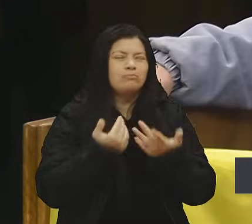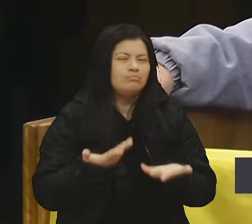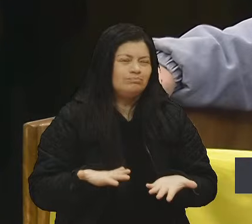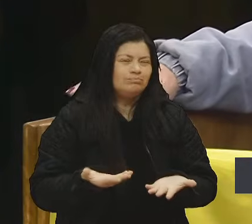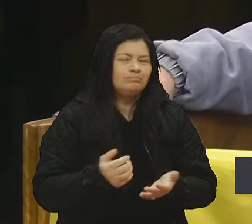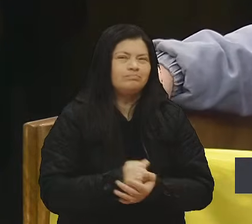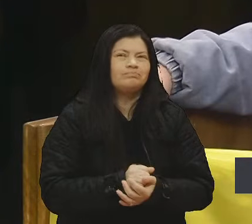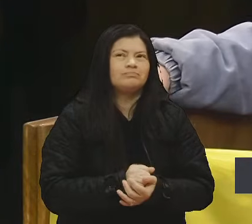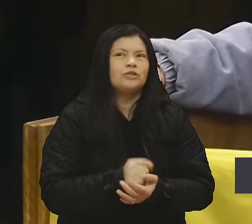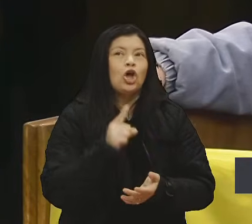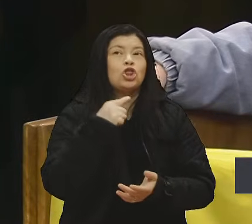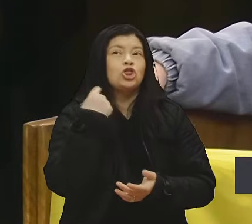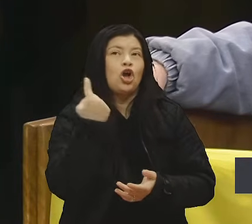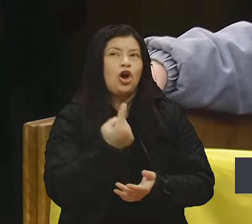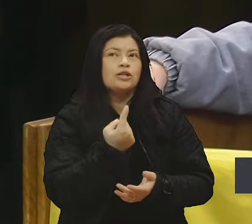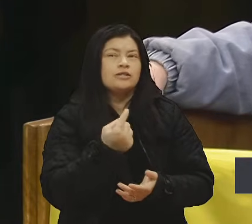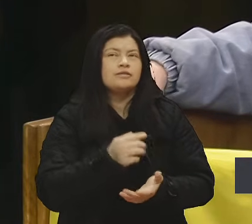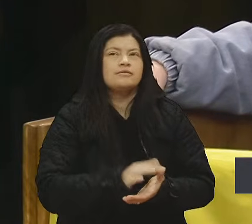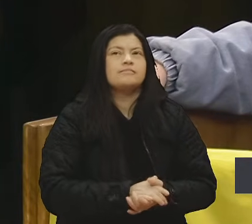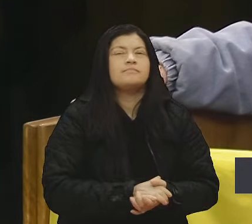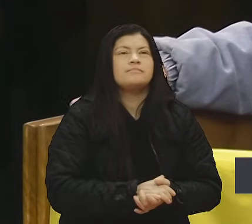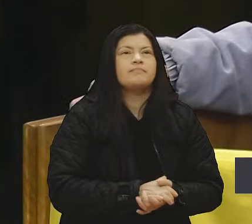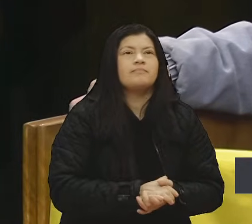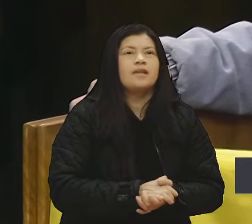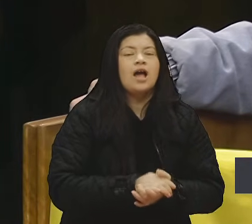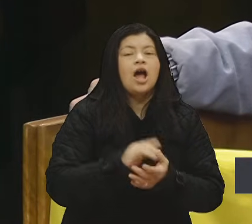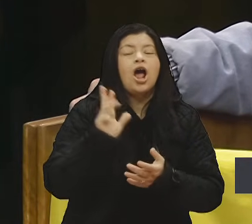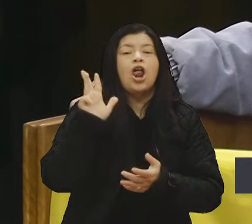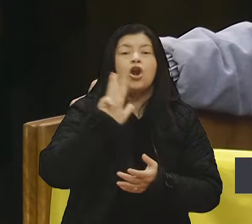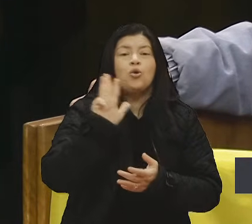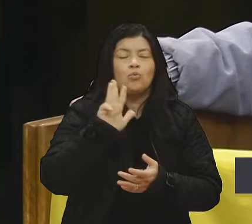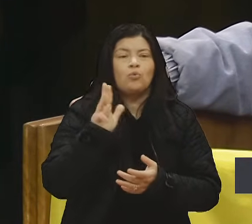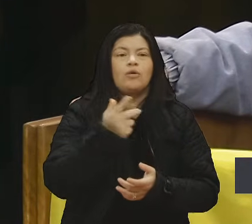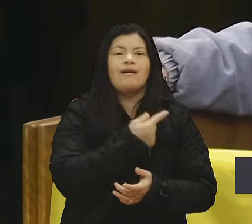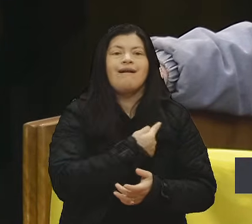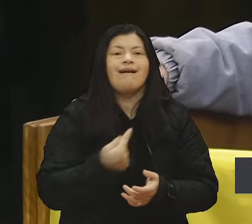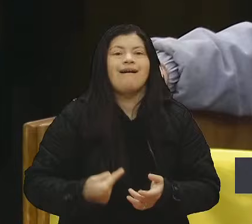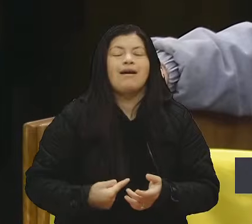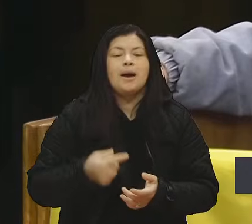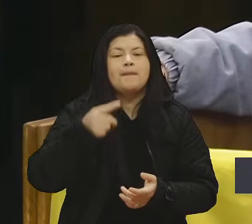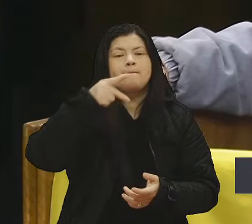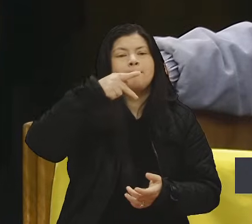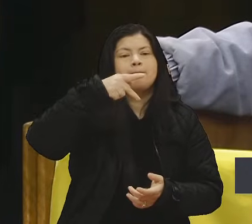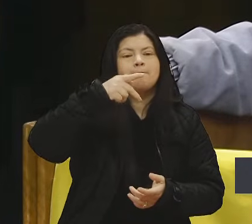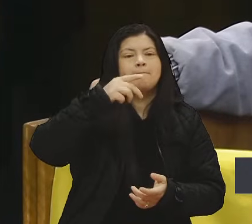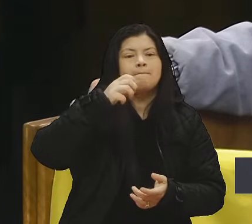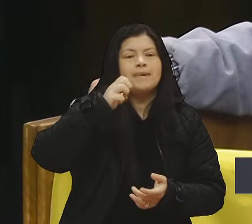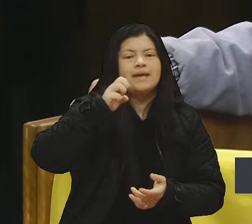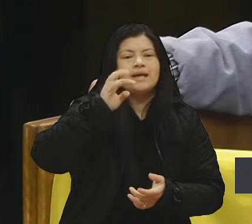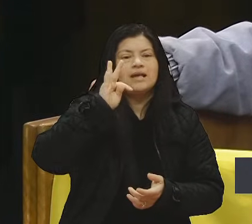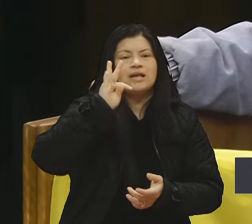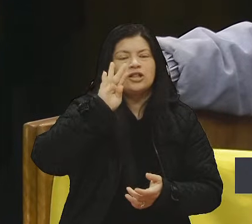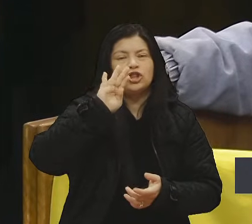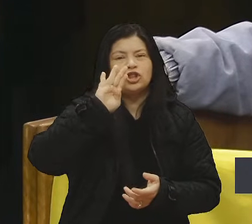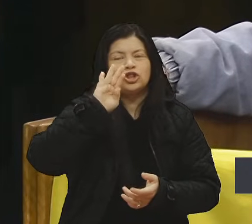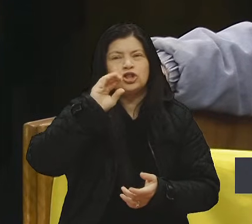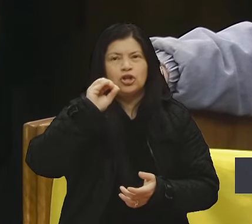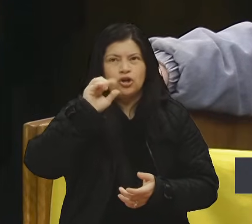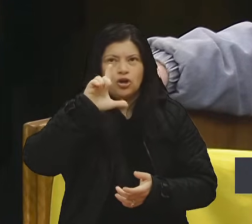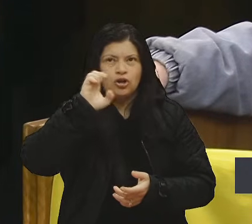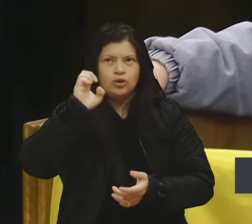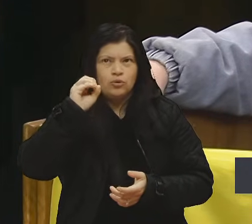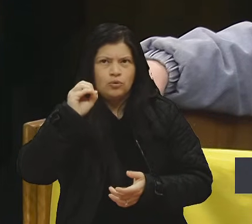tínhamos no governo Lula os royalties do petróleo, que 25% seria para a saúde